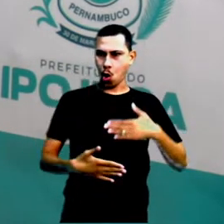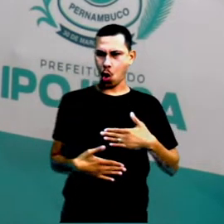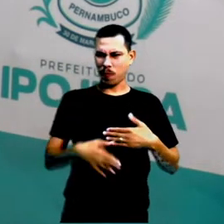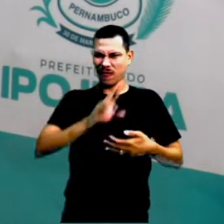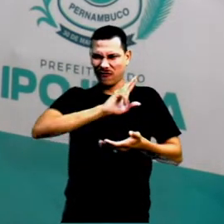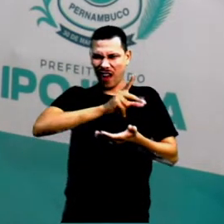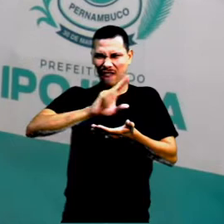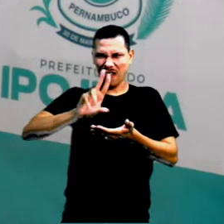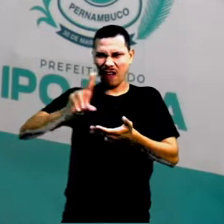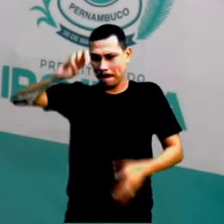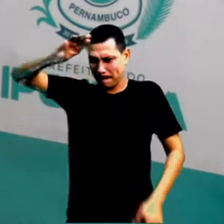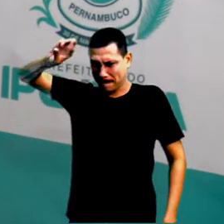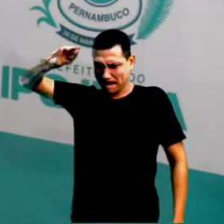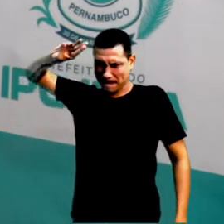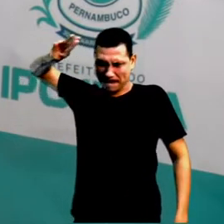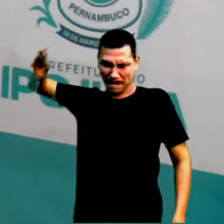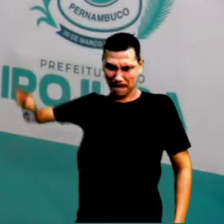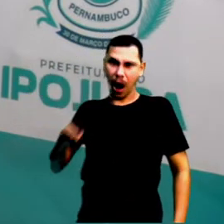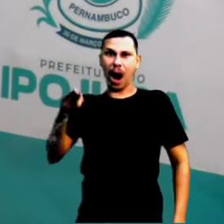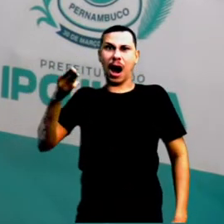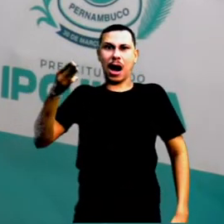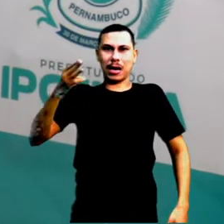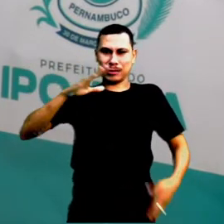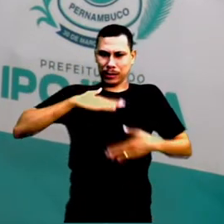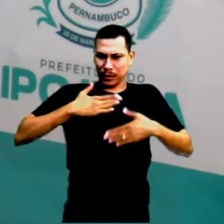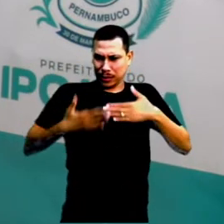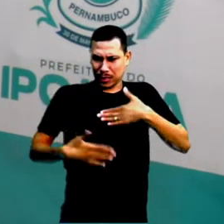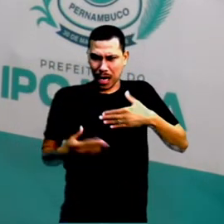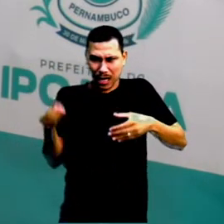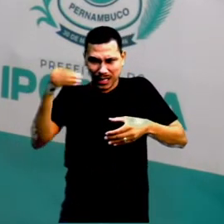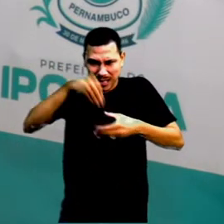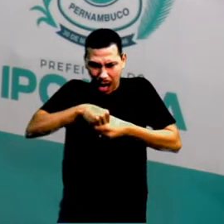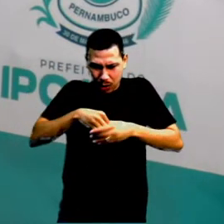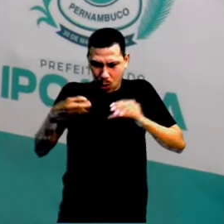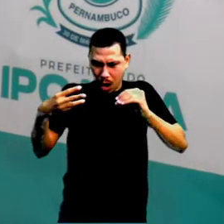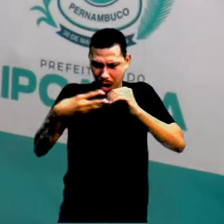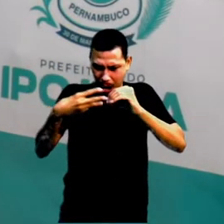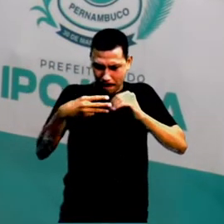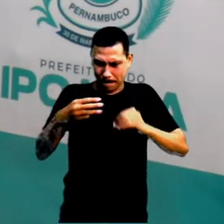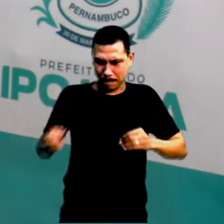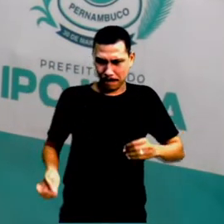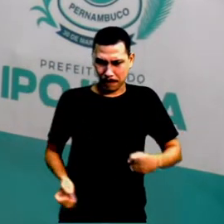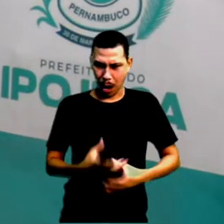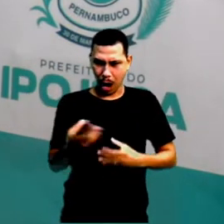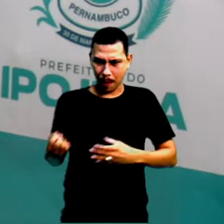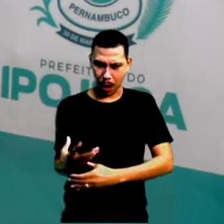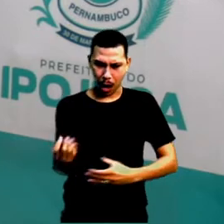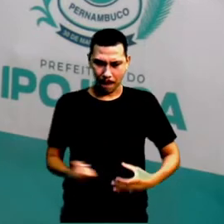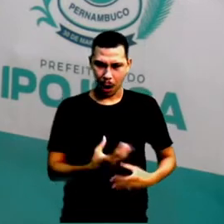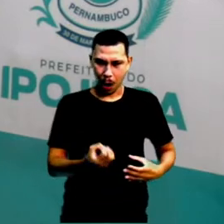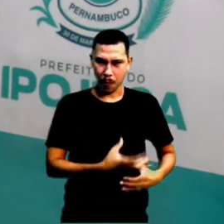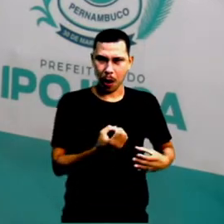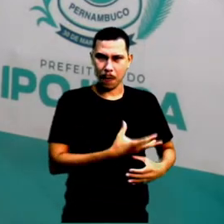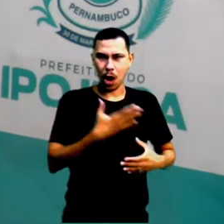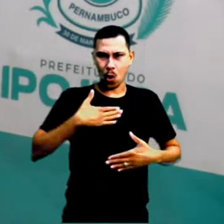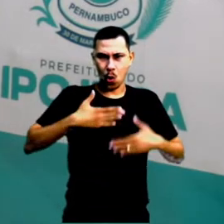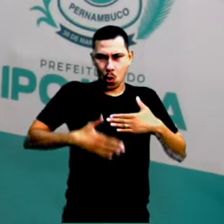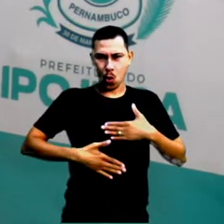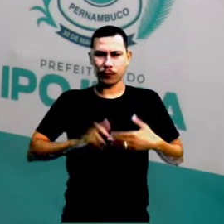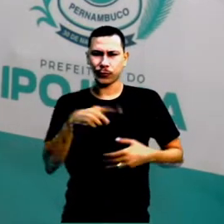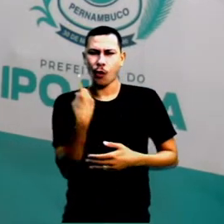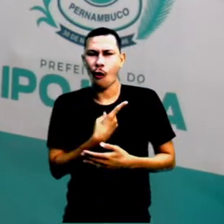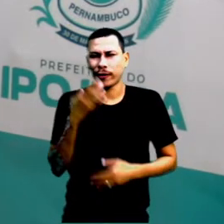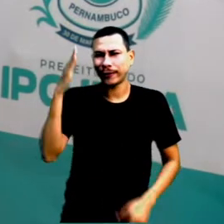38 trilhões de células dentro de você formando. Então, para a gente entender as células, elas vão